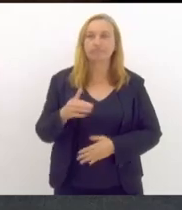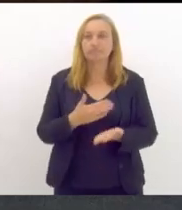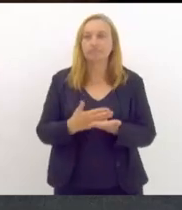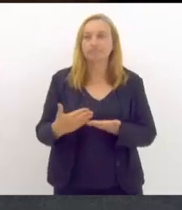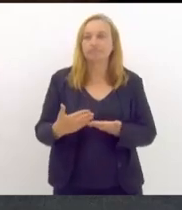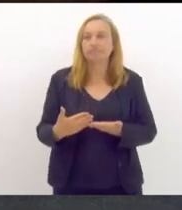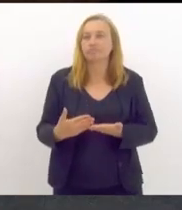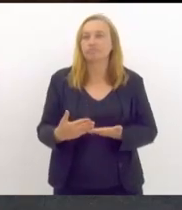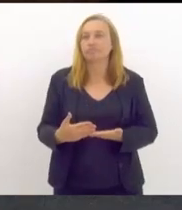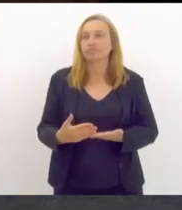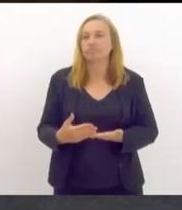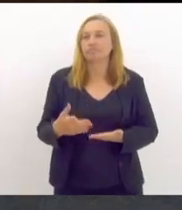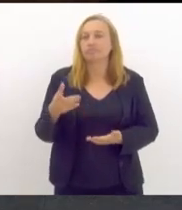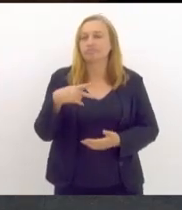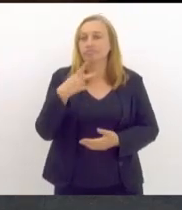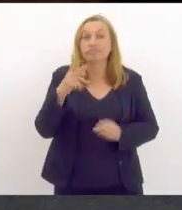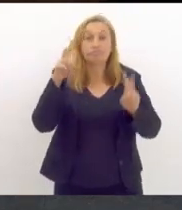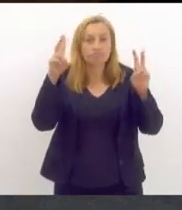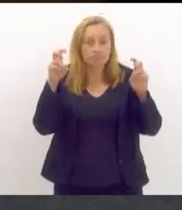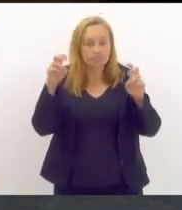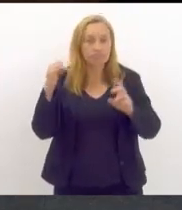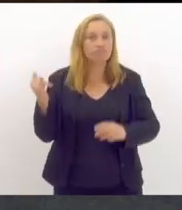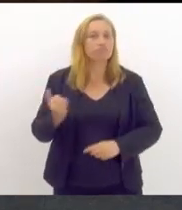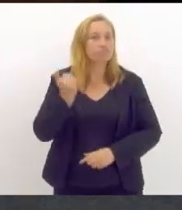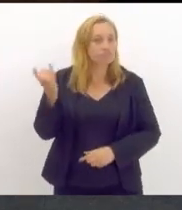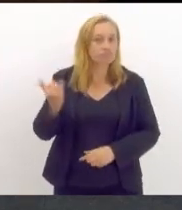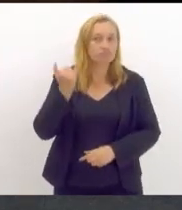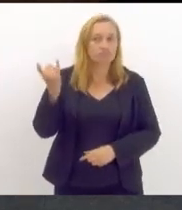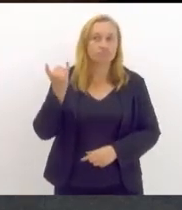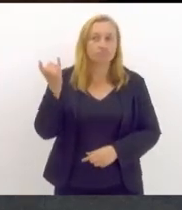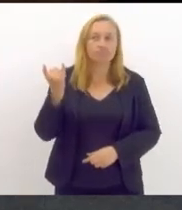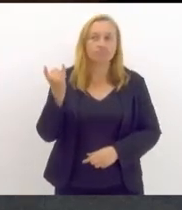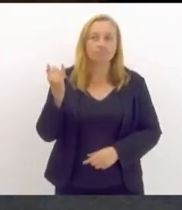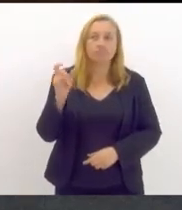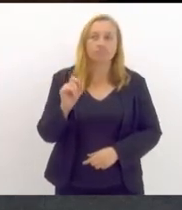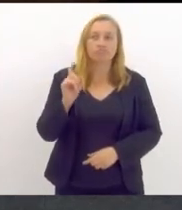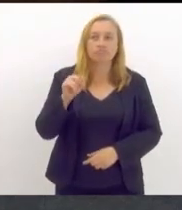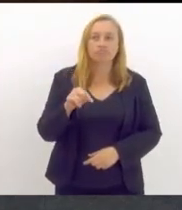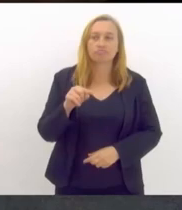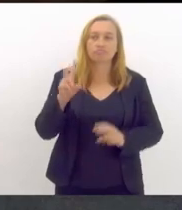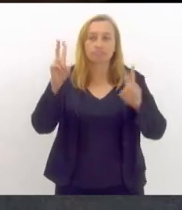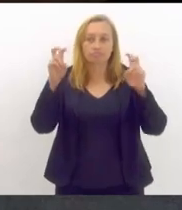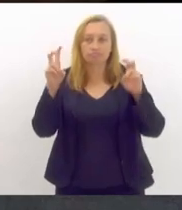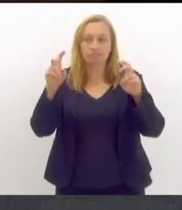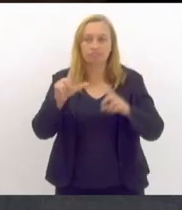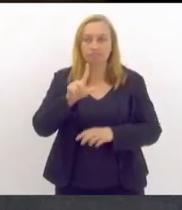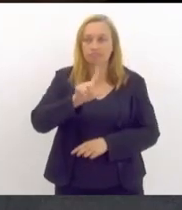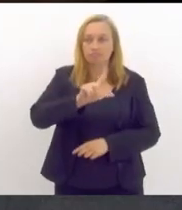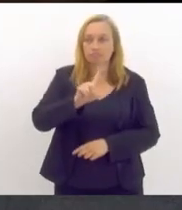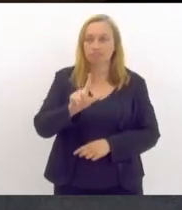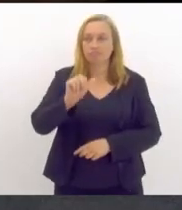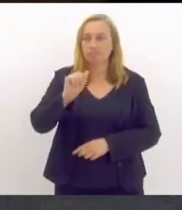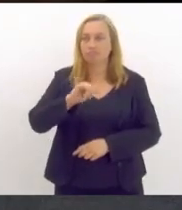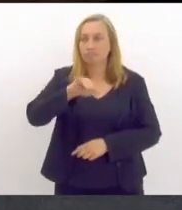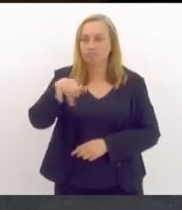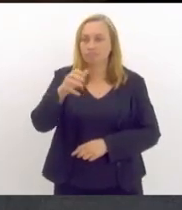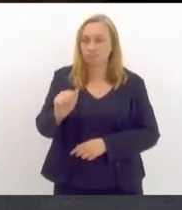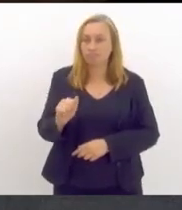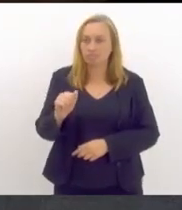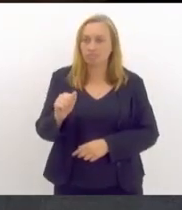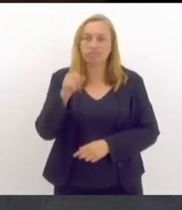início da sessão trouxe aqui um assunto muito importante que é a situação das Lojas Americanas e eu queria